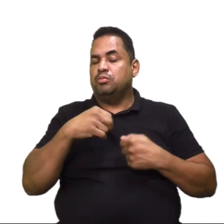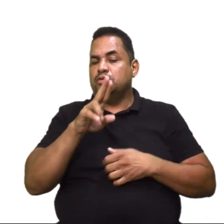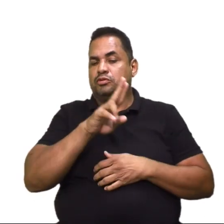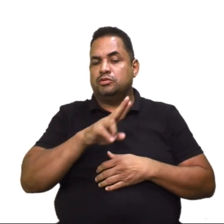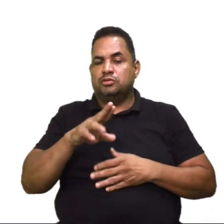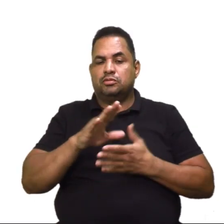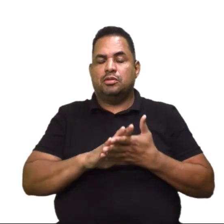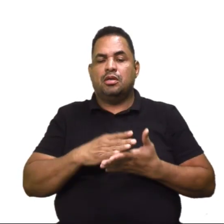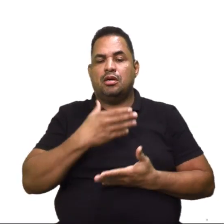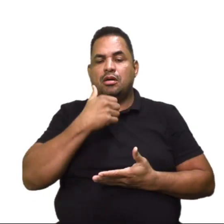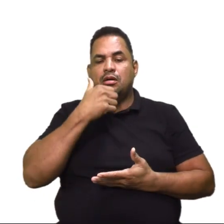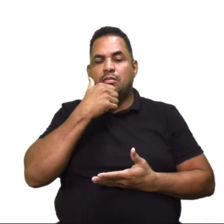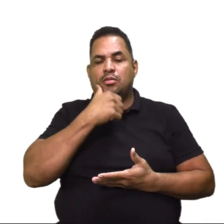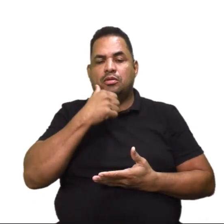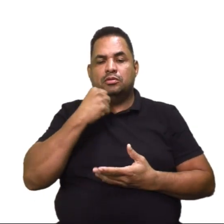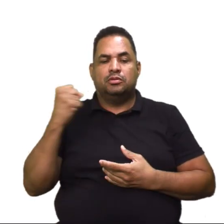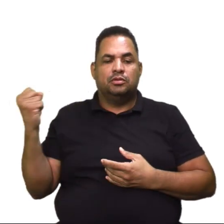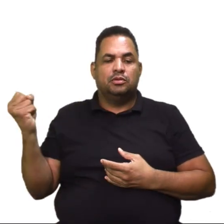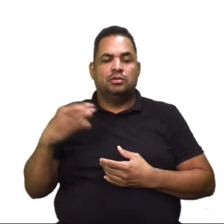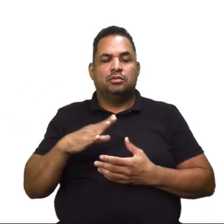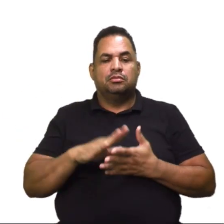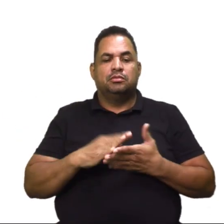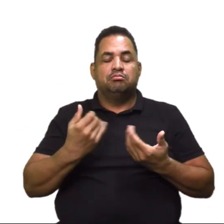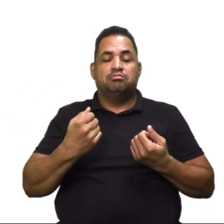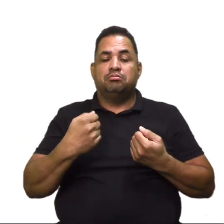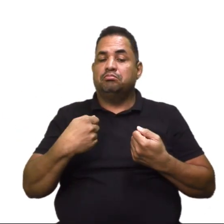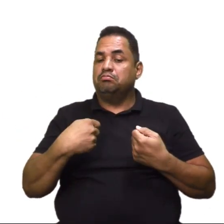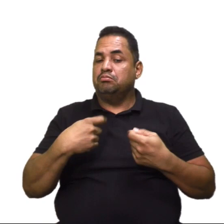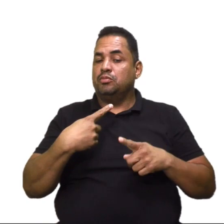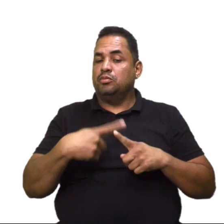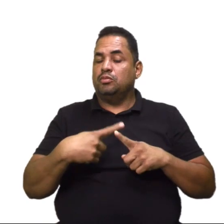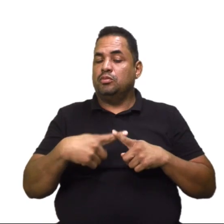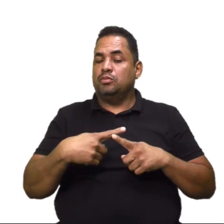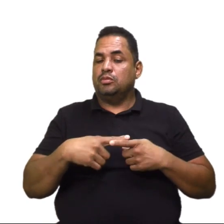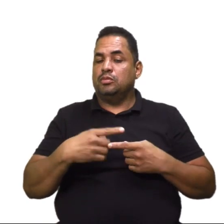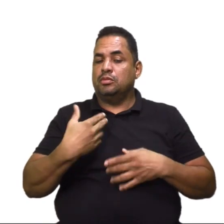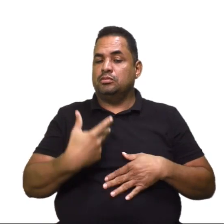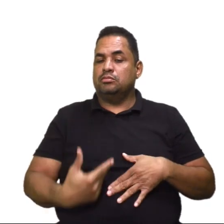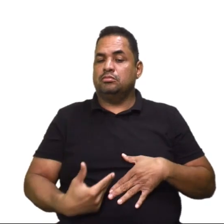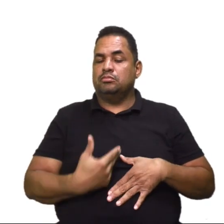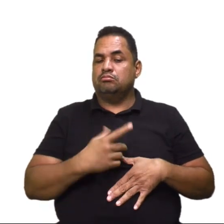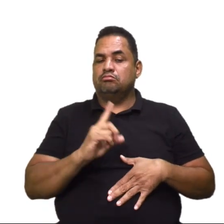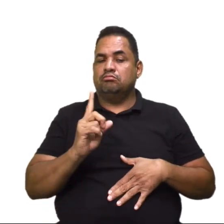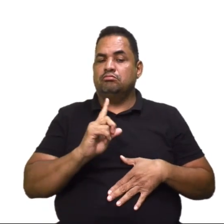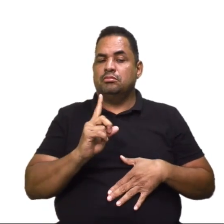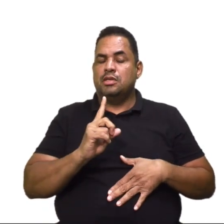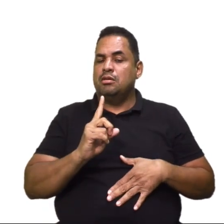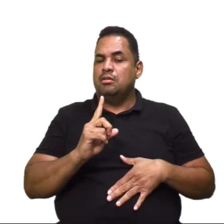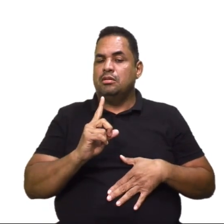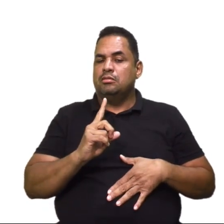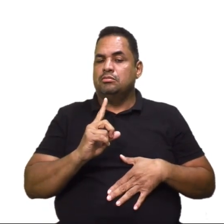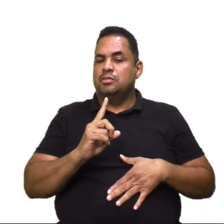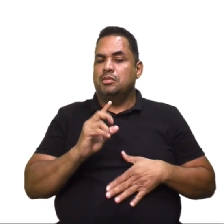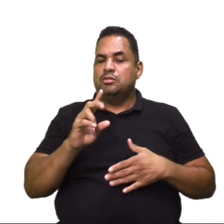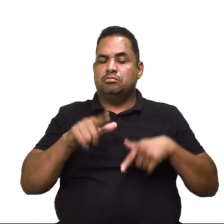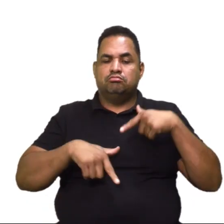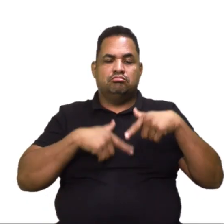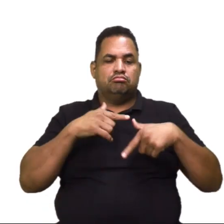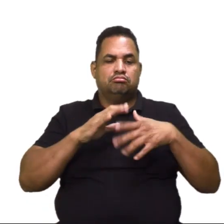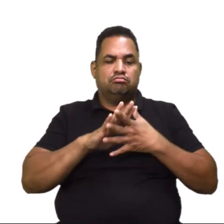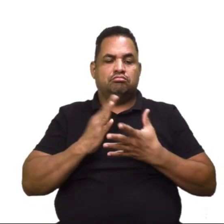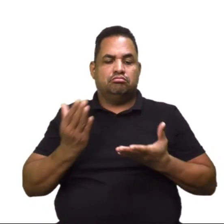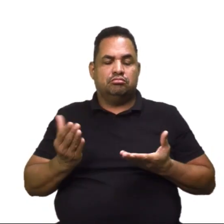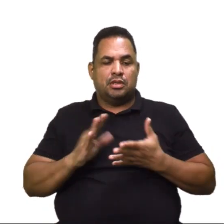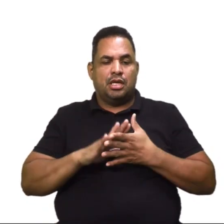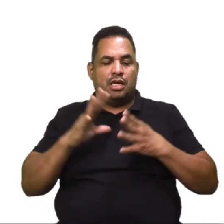nem sempre a cirurgia pode ser desfeita. O DIU não é um evento cirúrgico, gente. Ele é implantado, mas não